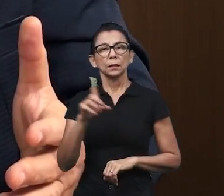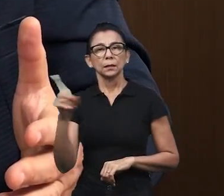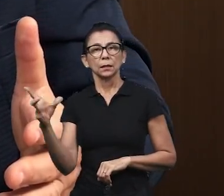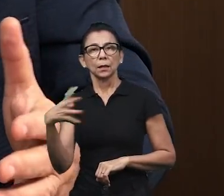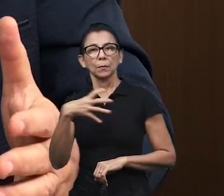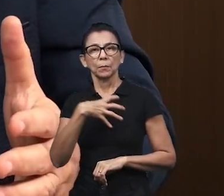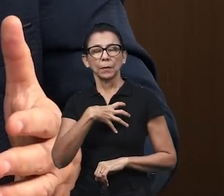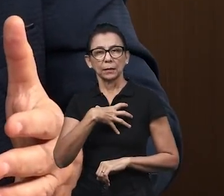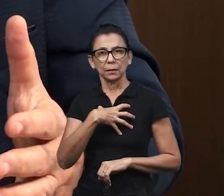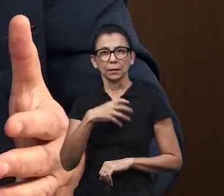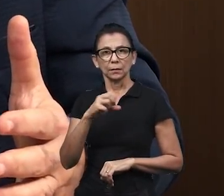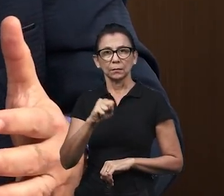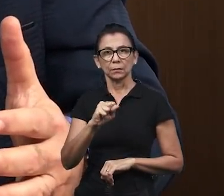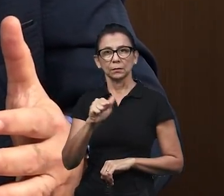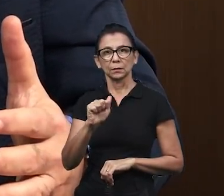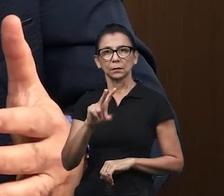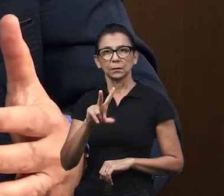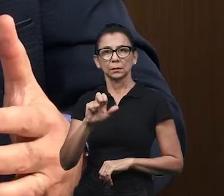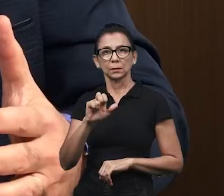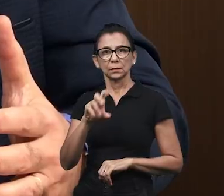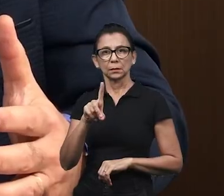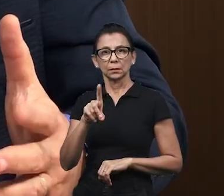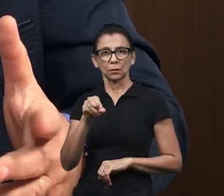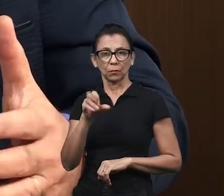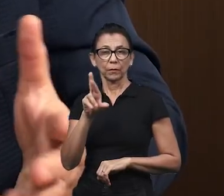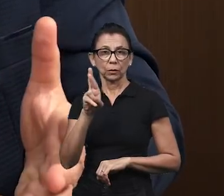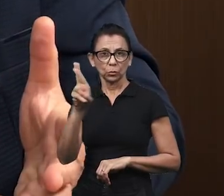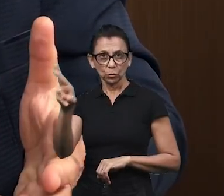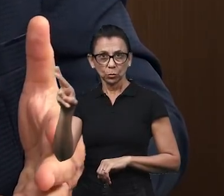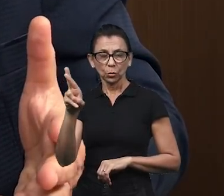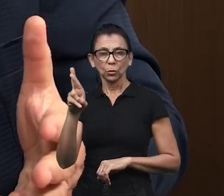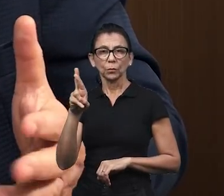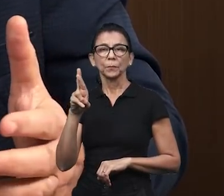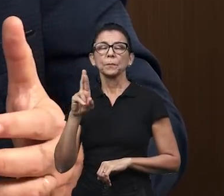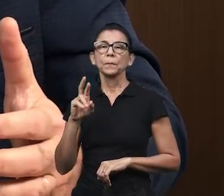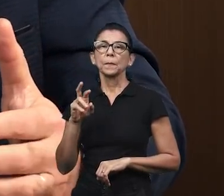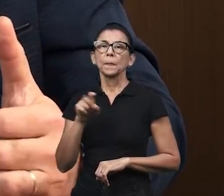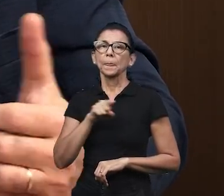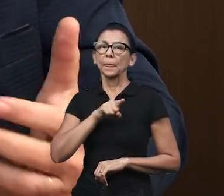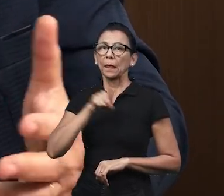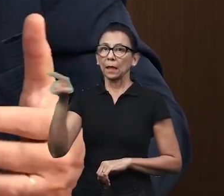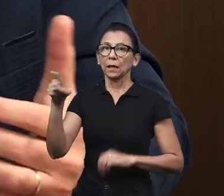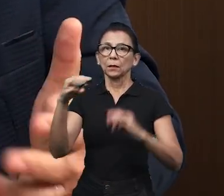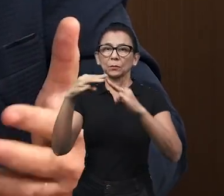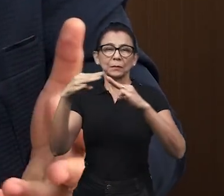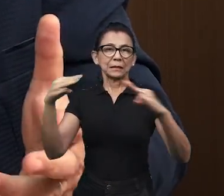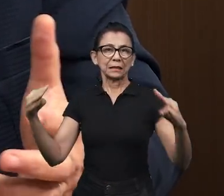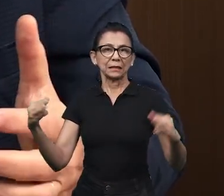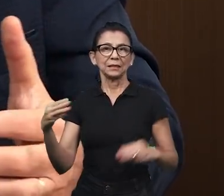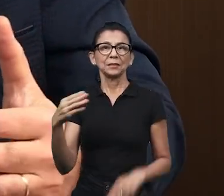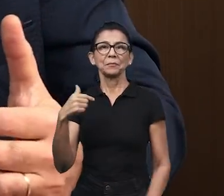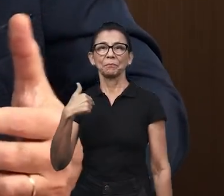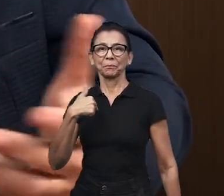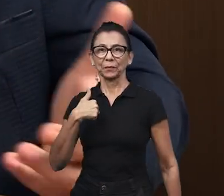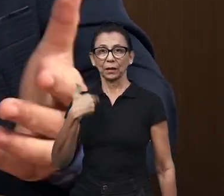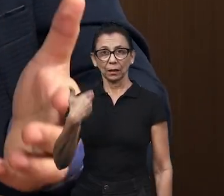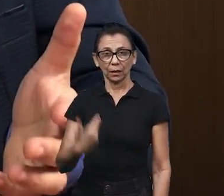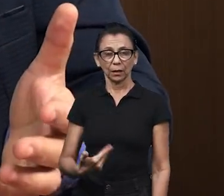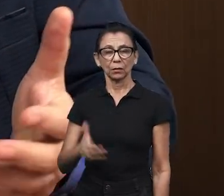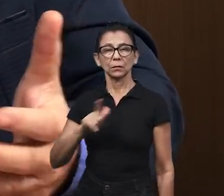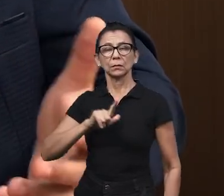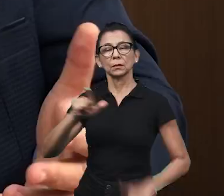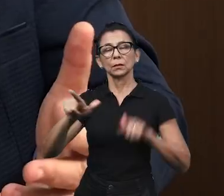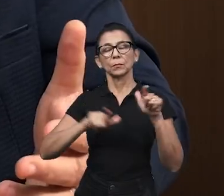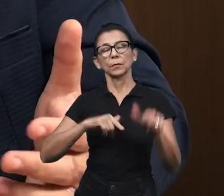eu tinha 13 anos de idade, e ali eu já estava como voluntário, eu estava envolvido, era um momento...